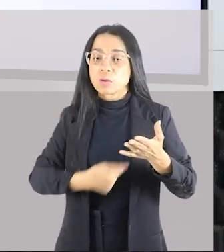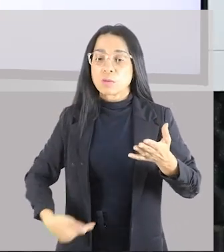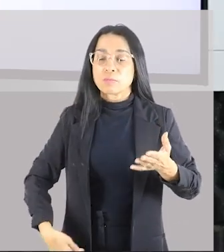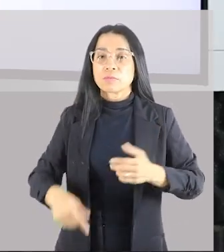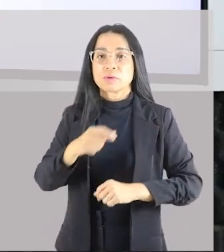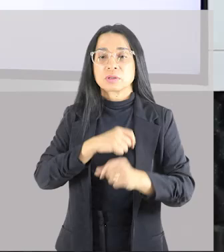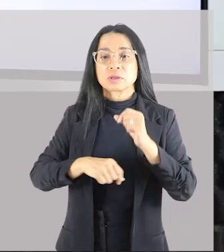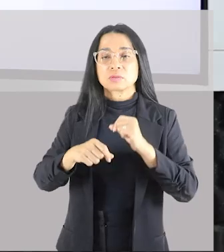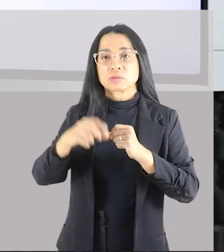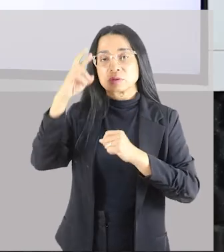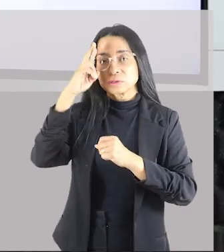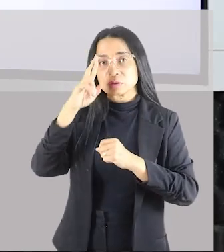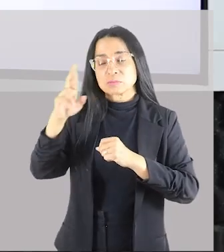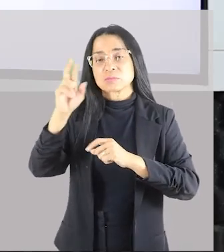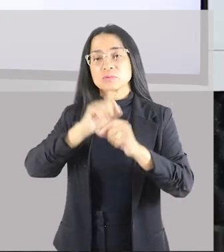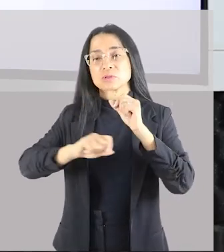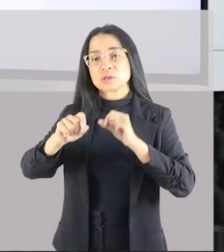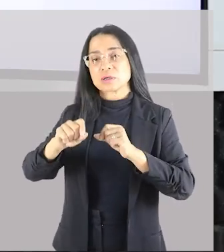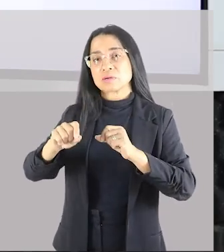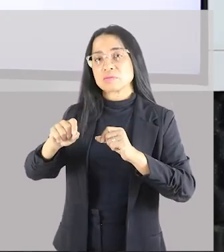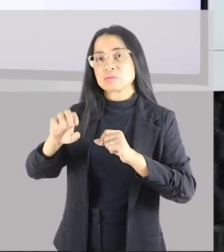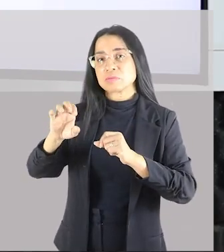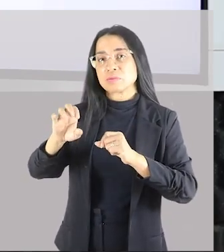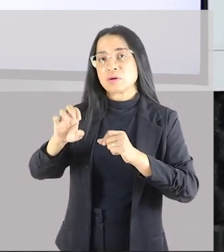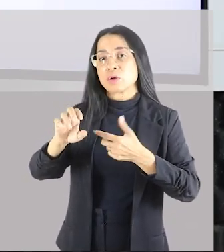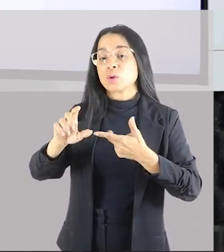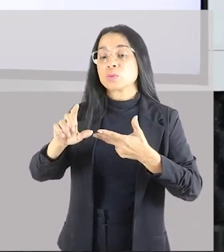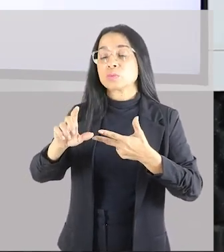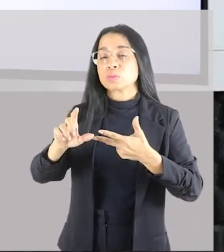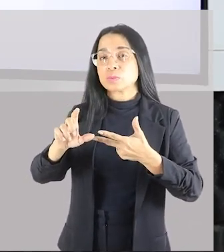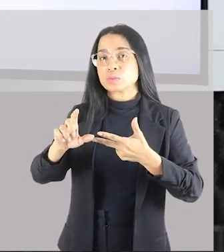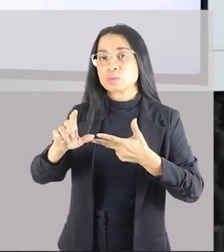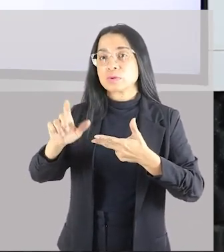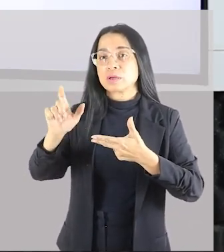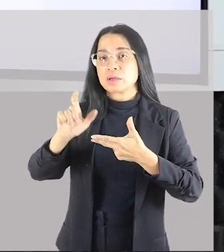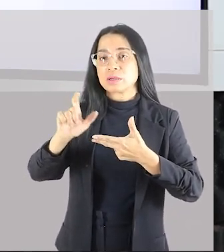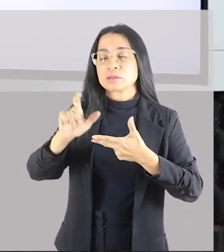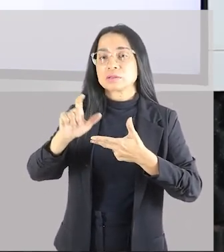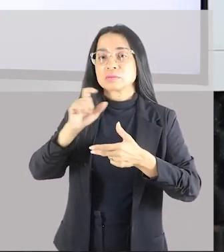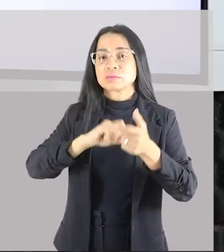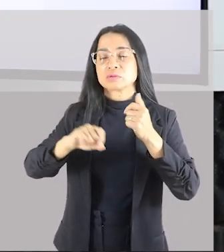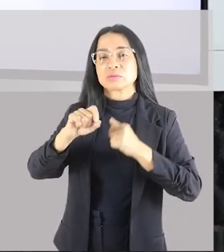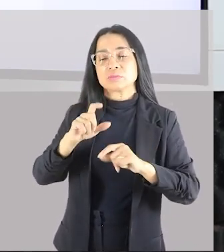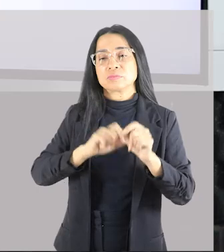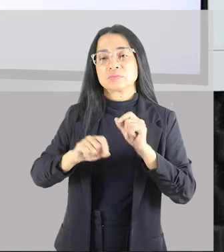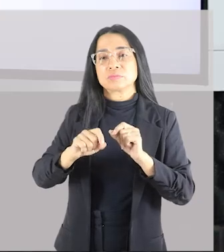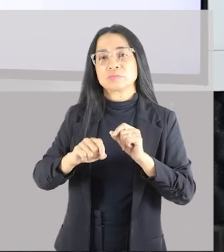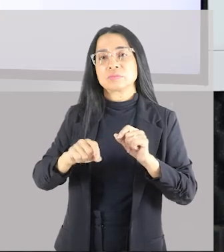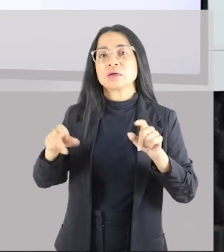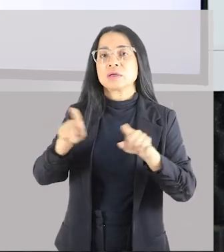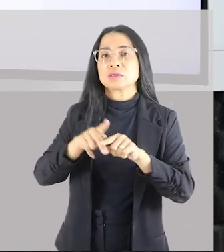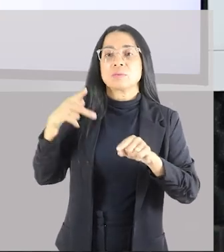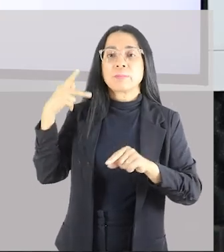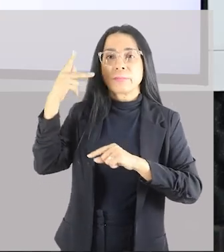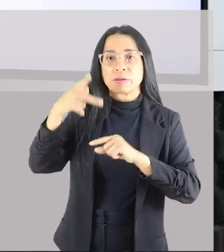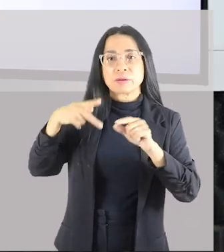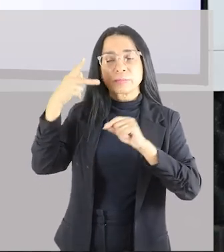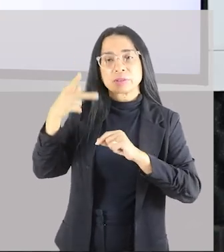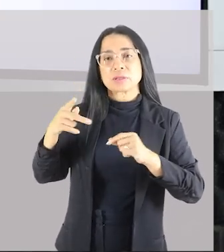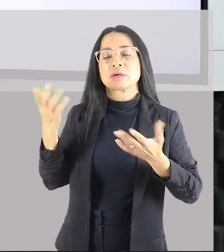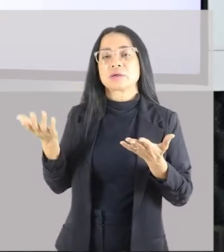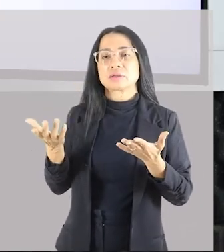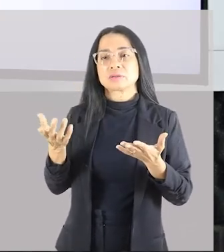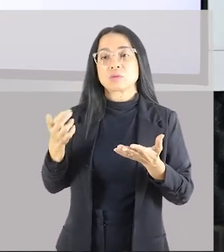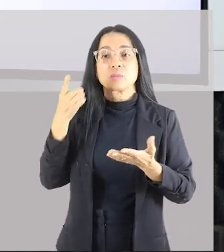que são os chefes do executivo, conseguimos eleger parlamentares estaduais, como os